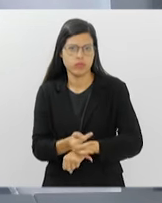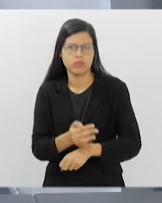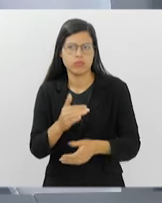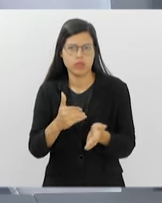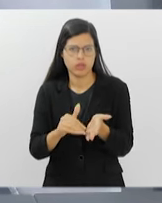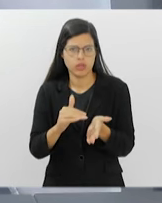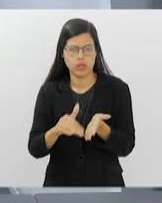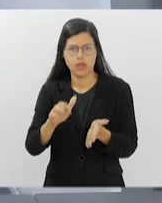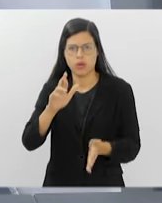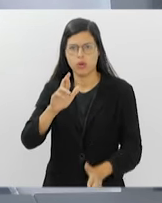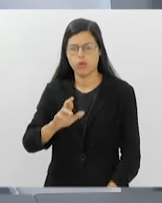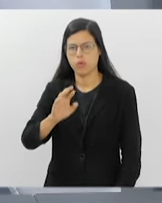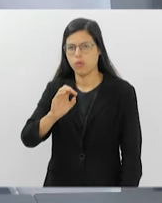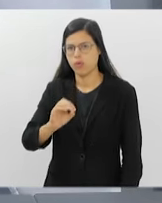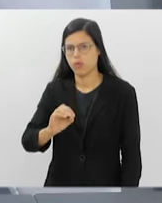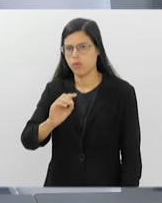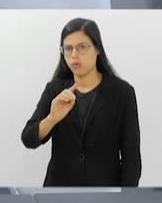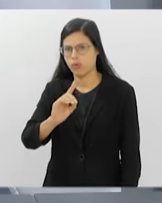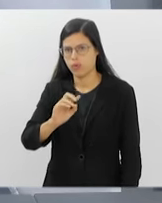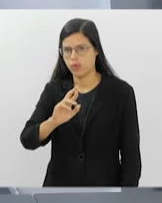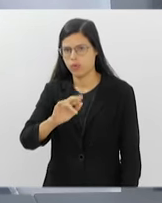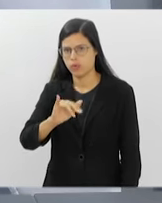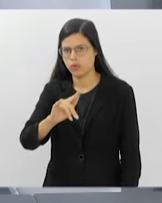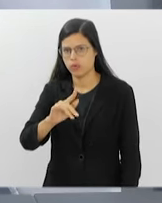Abel que as